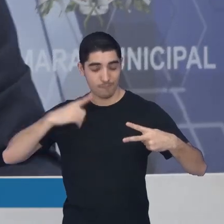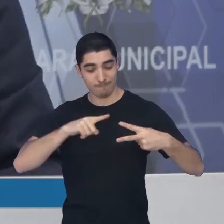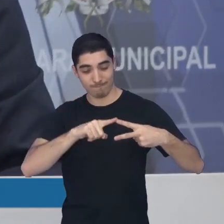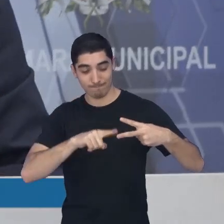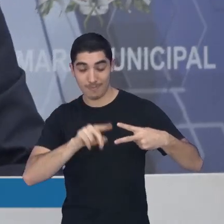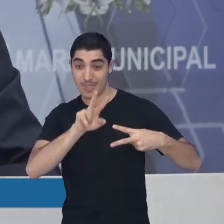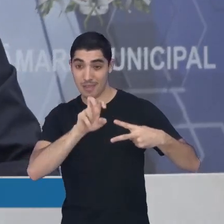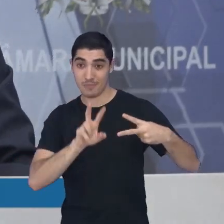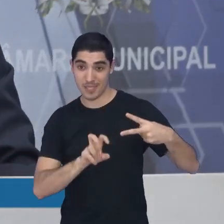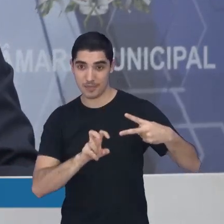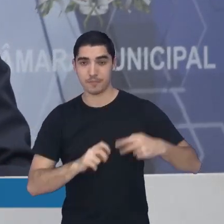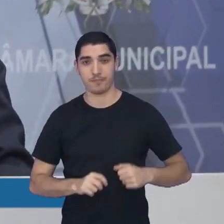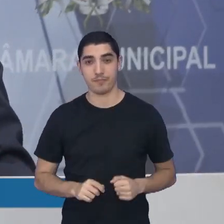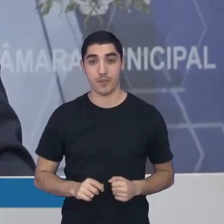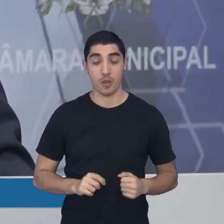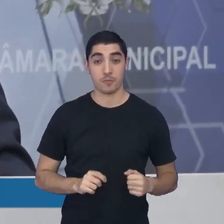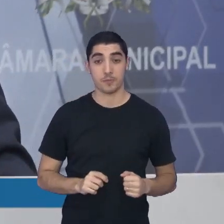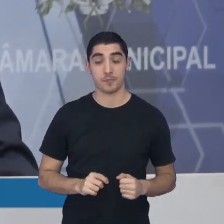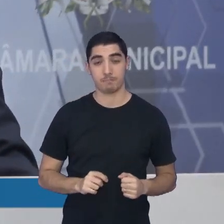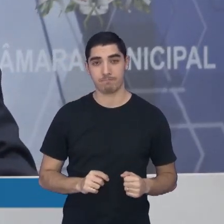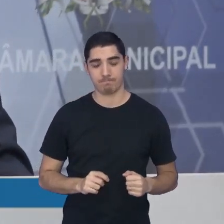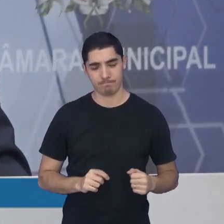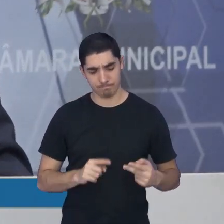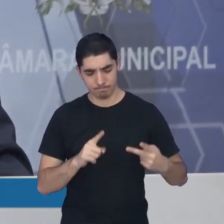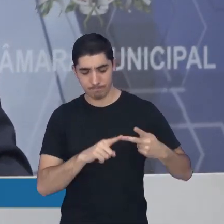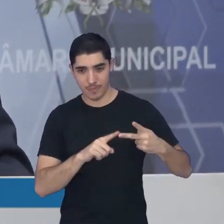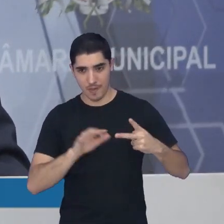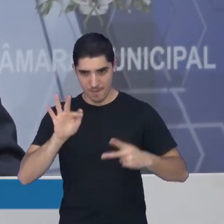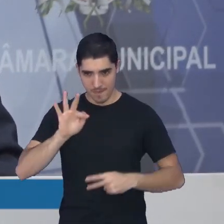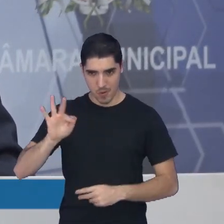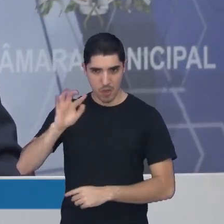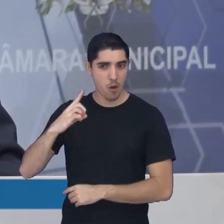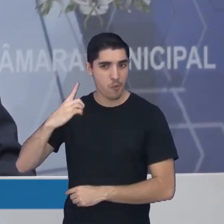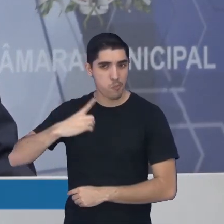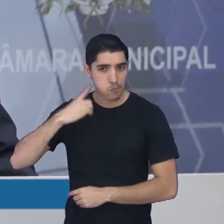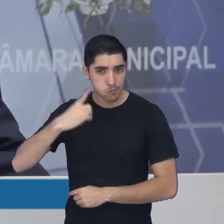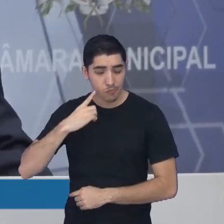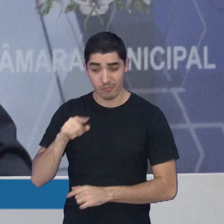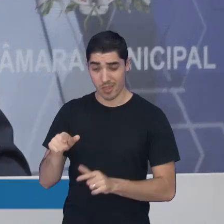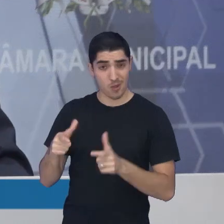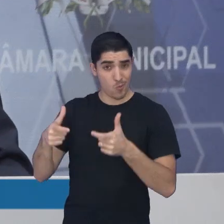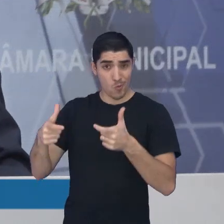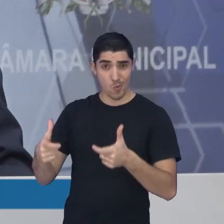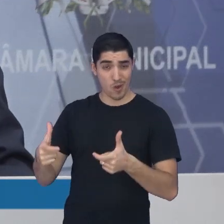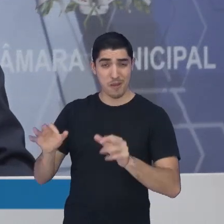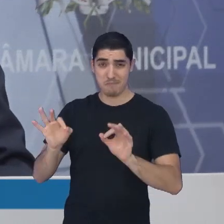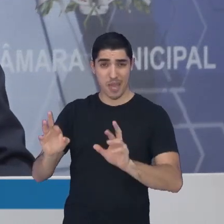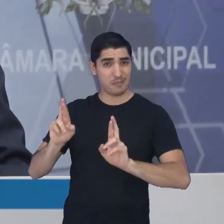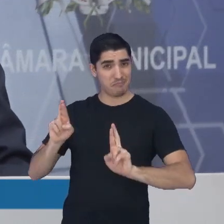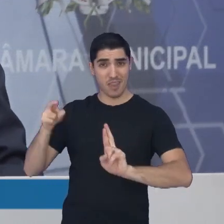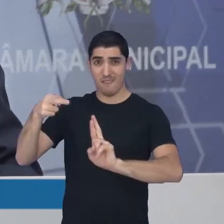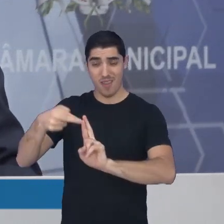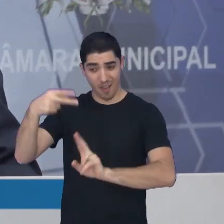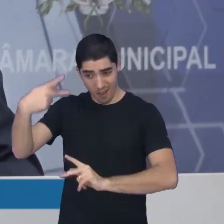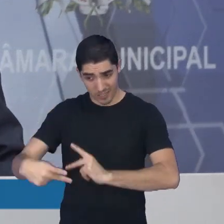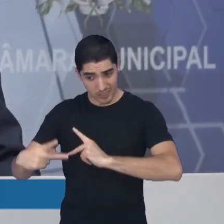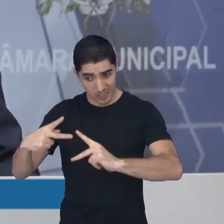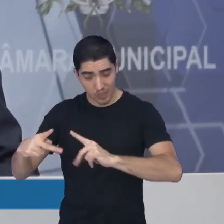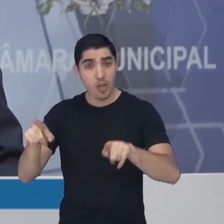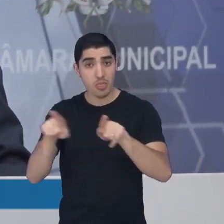A Faculdade de Direito é uma referência em São José dos Campos e no Vale do